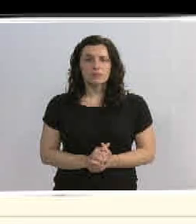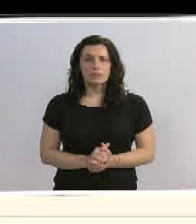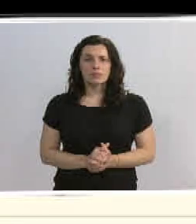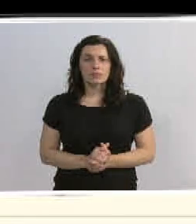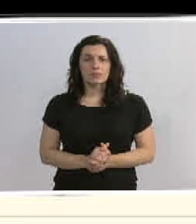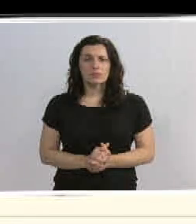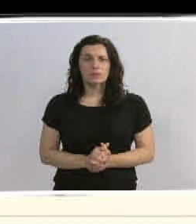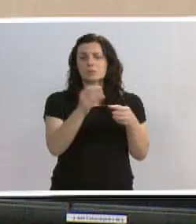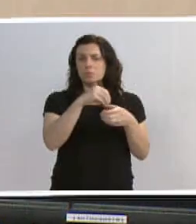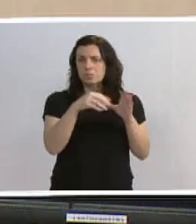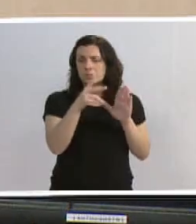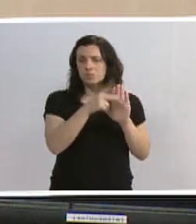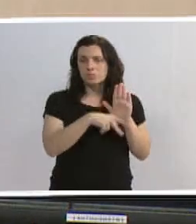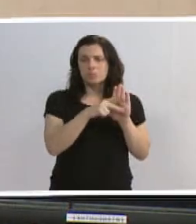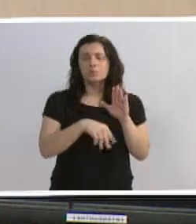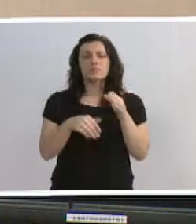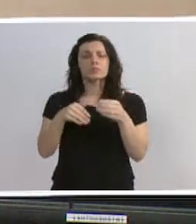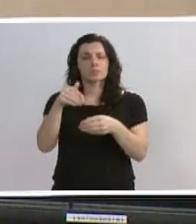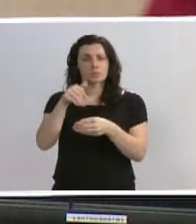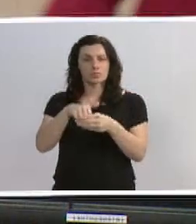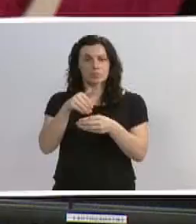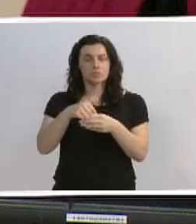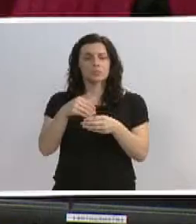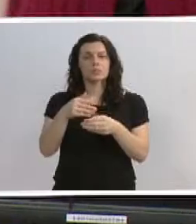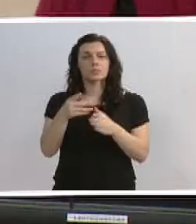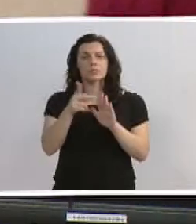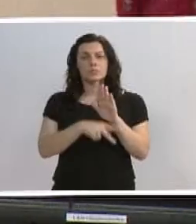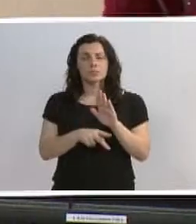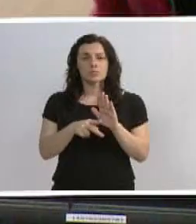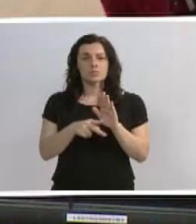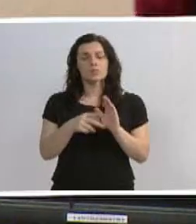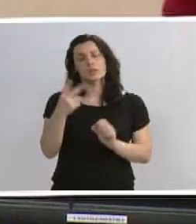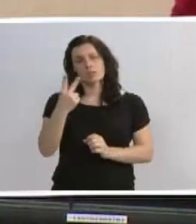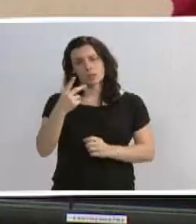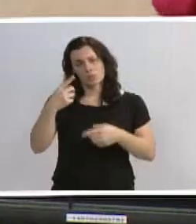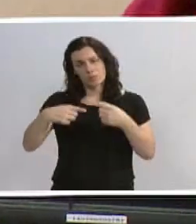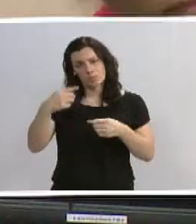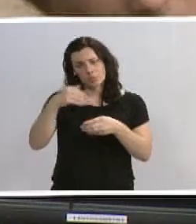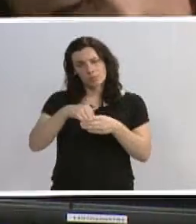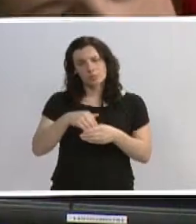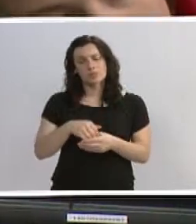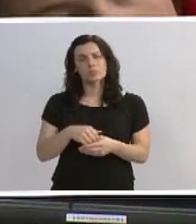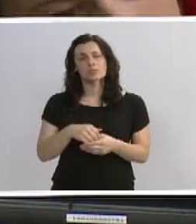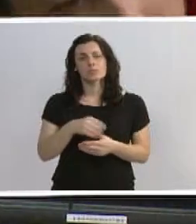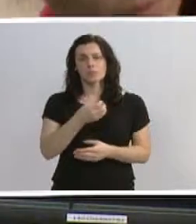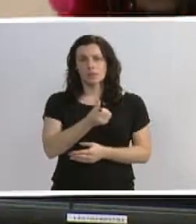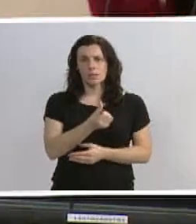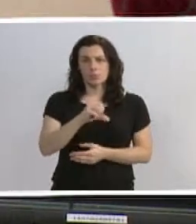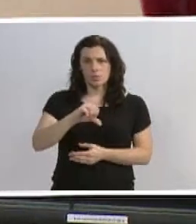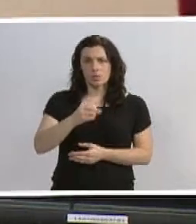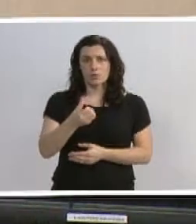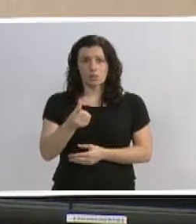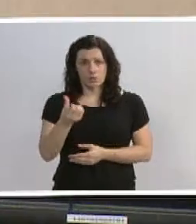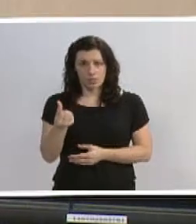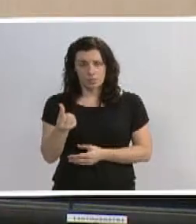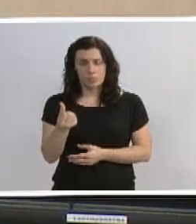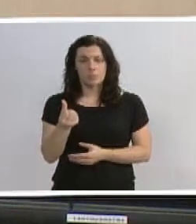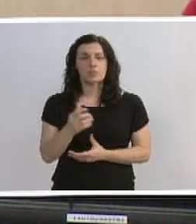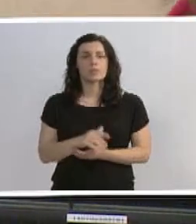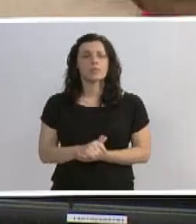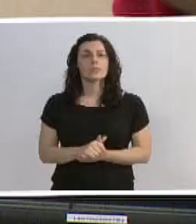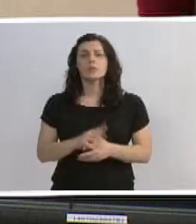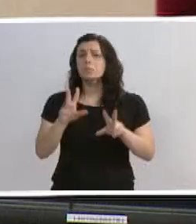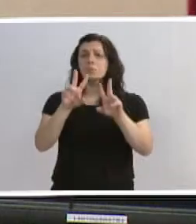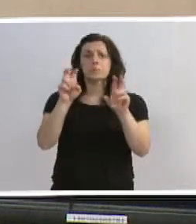presidente Mário hban do PSB que obriga as farmácias a criarem um programa de destinação final adequada